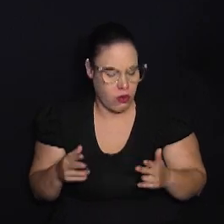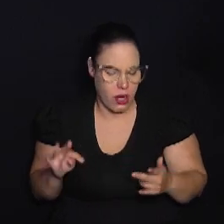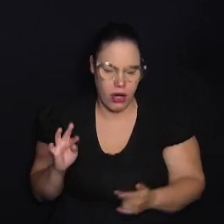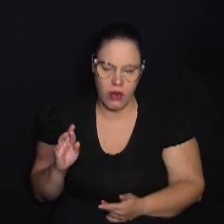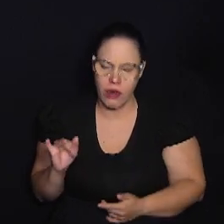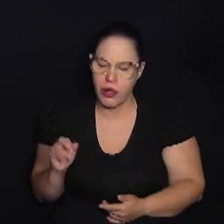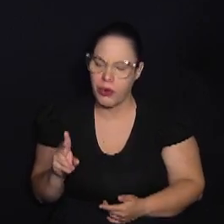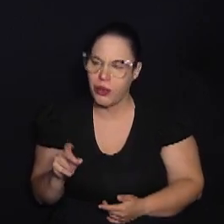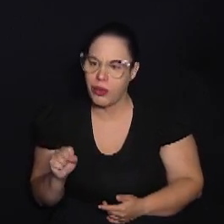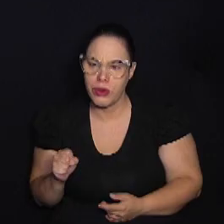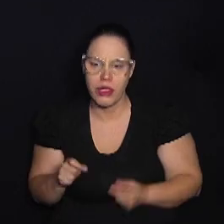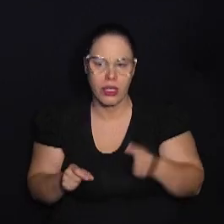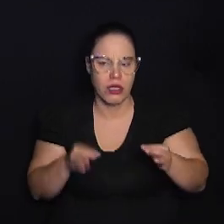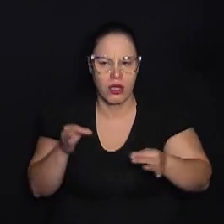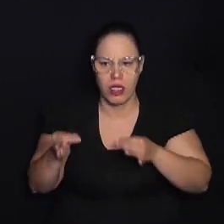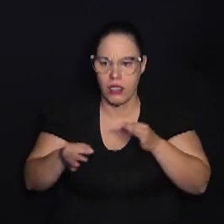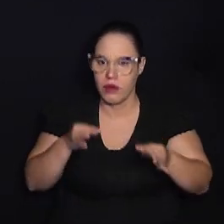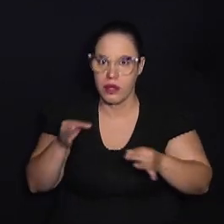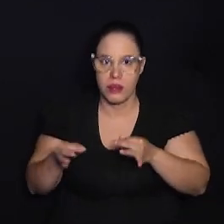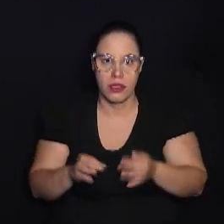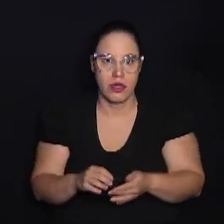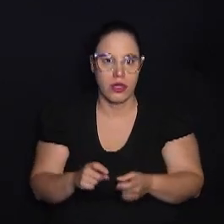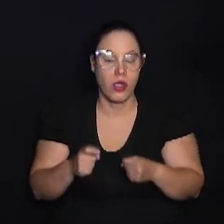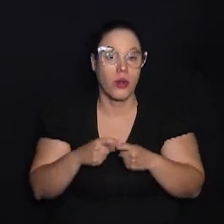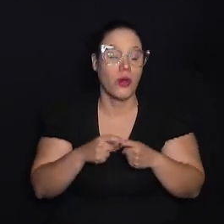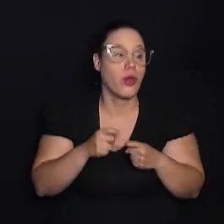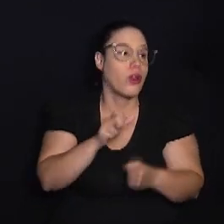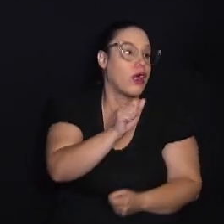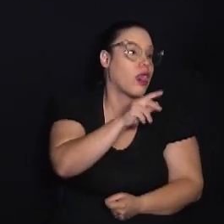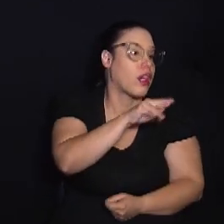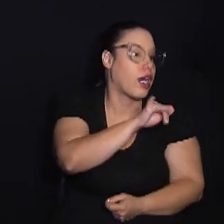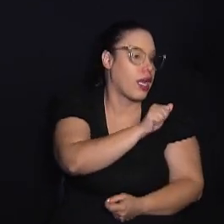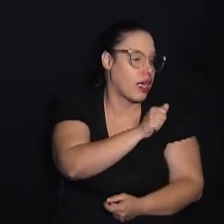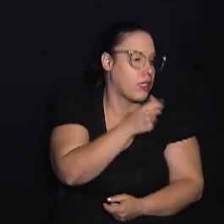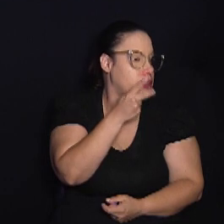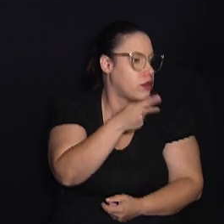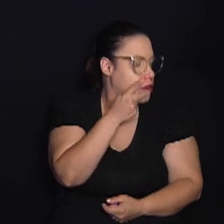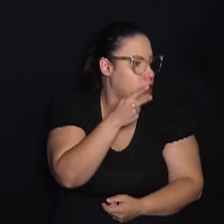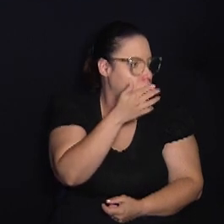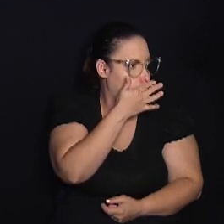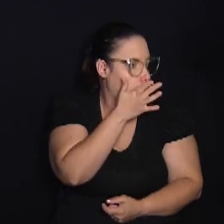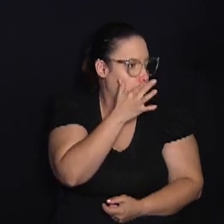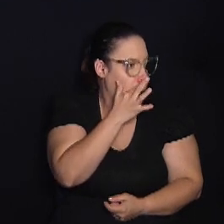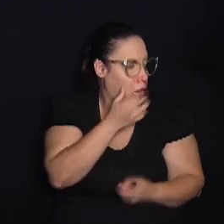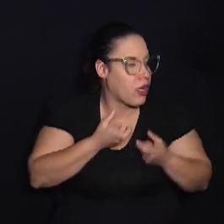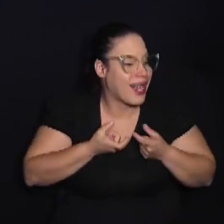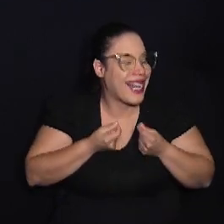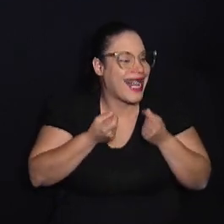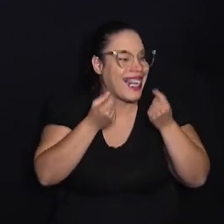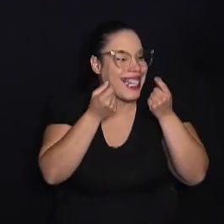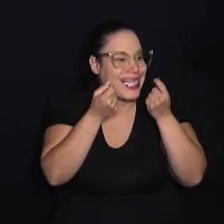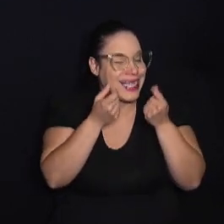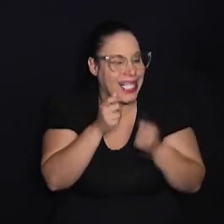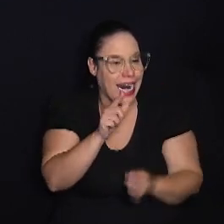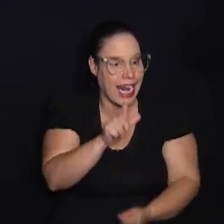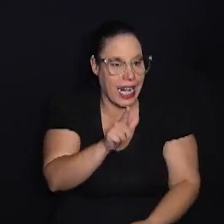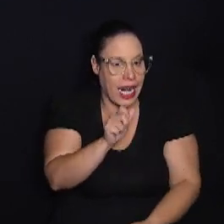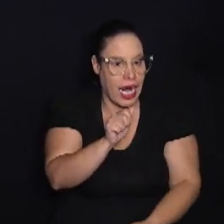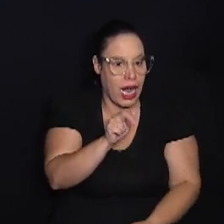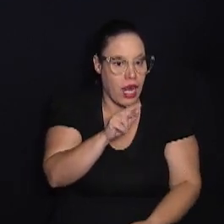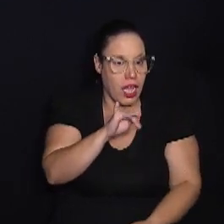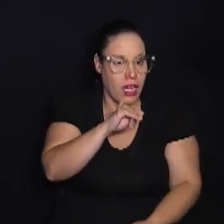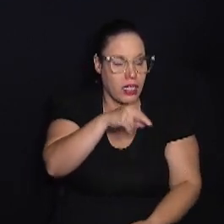coisa levando a outra. Doutora André, eu gostaria que você falasse um pouquinho sobre o câncer de laringe. Quando a pessoa passa